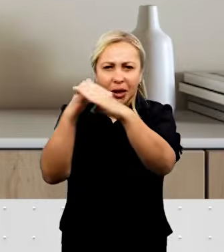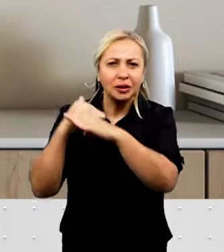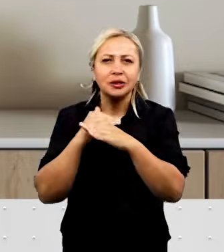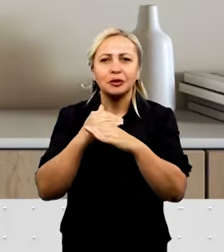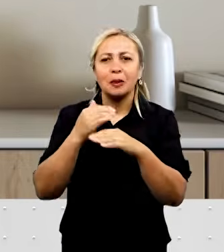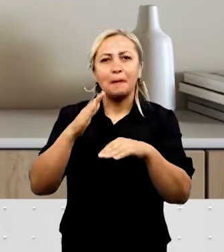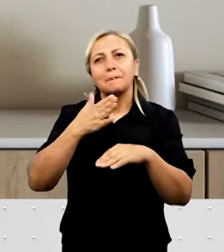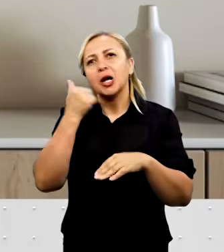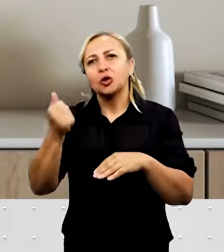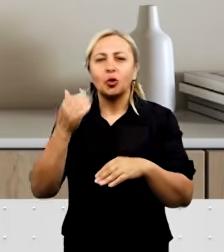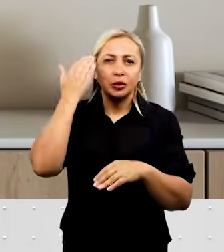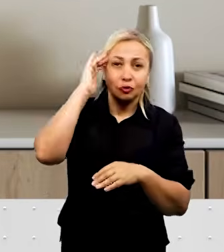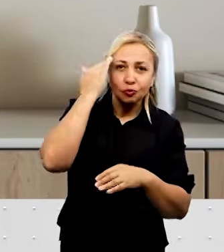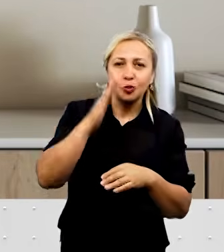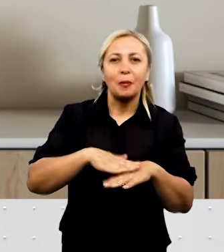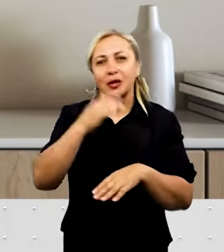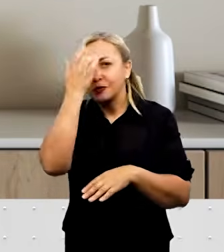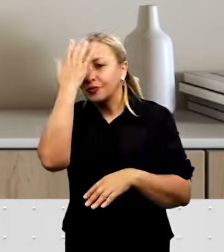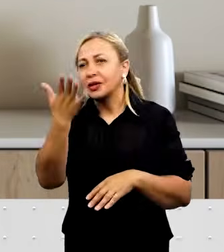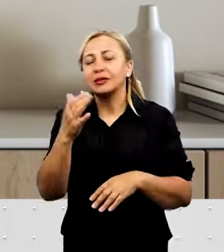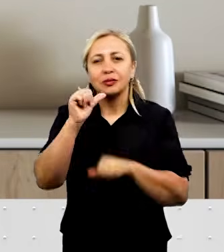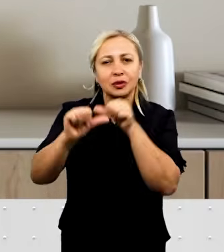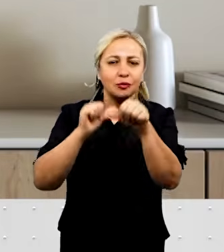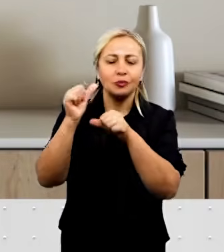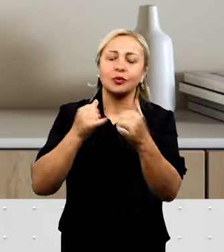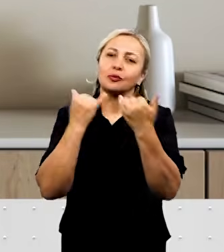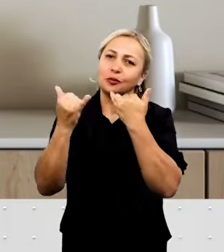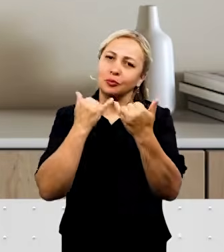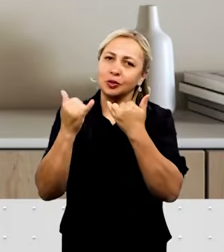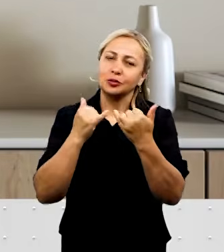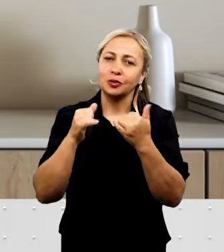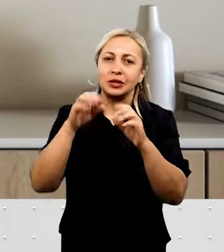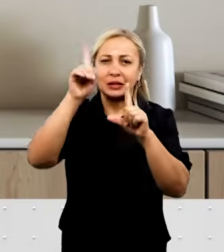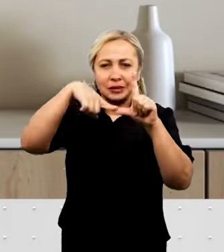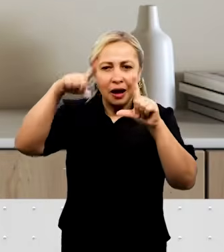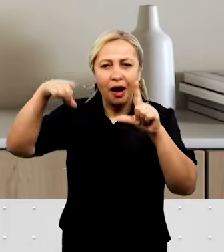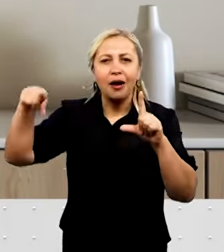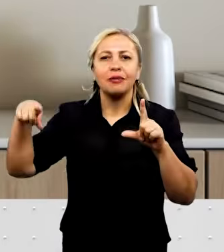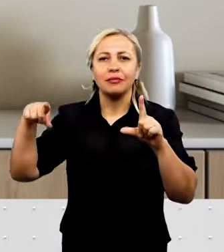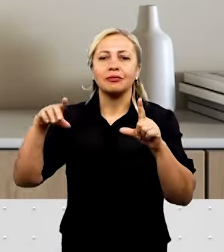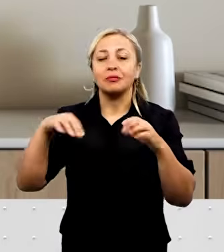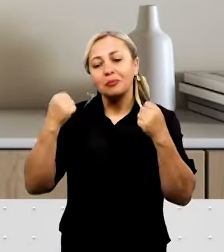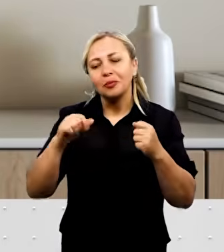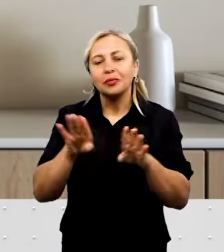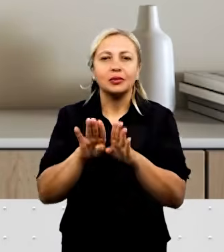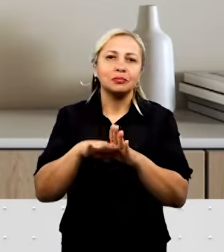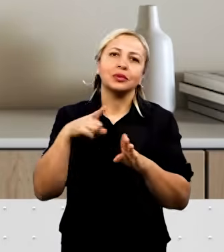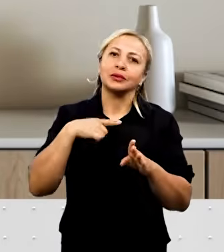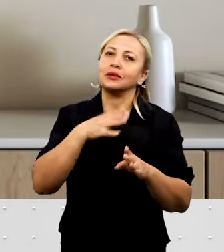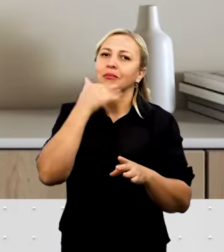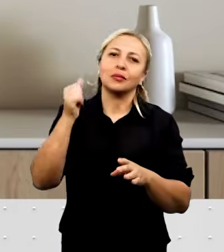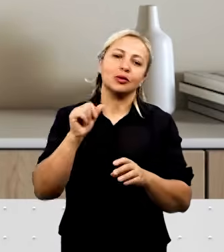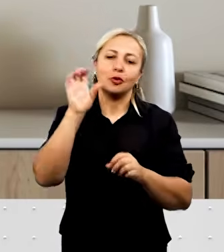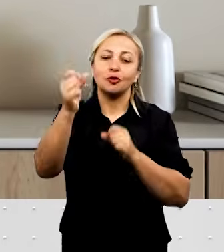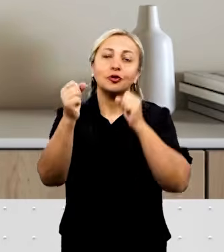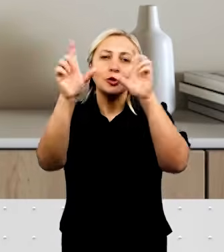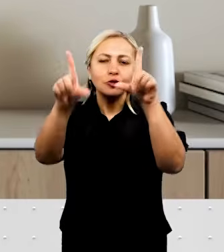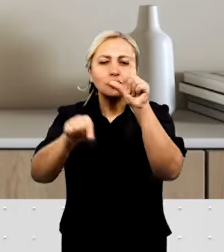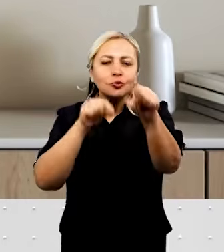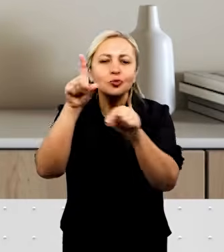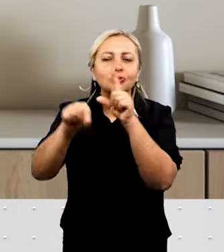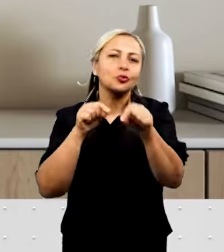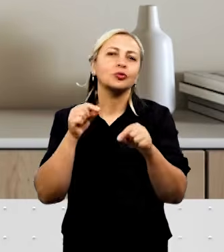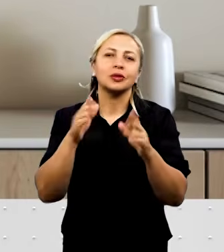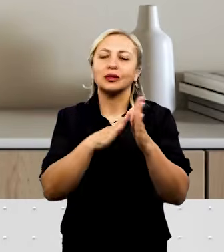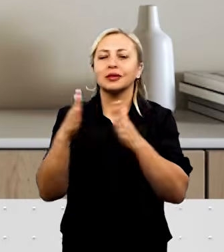entendível, né? Compreensível a partir da visualização das informações em gráficos, é possível tomar melhores decisões a partir